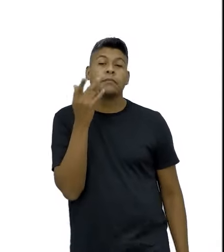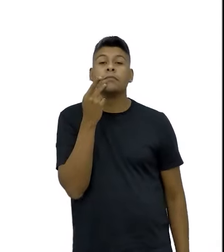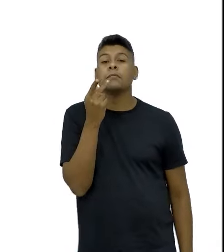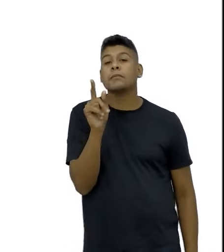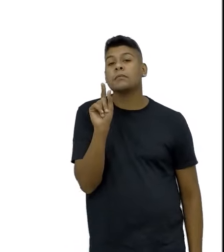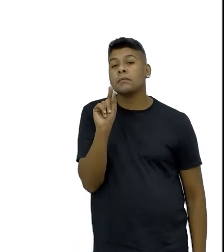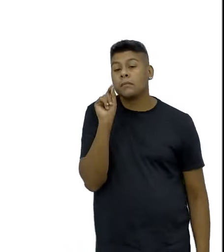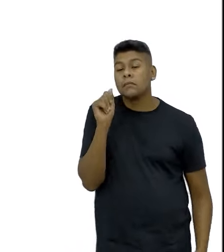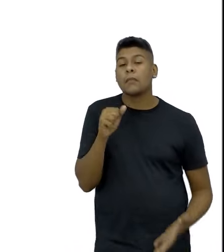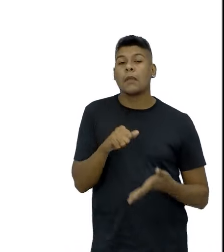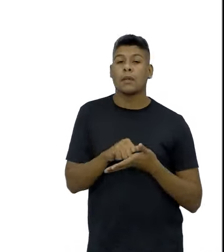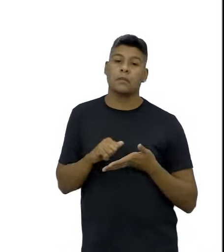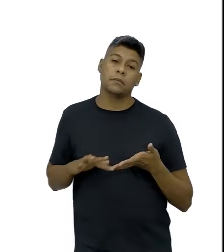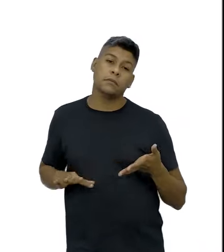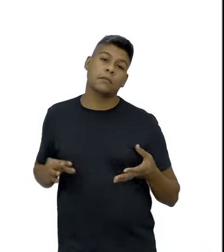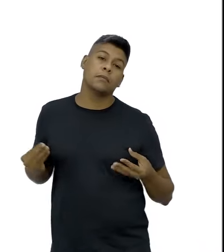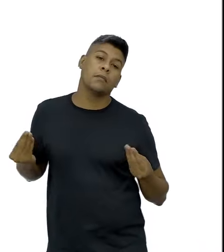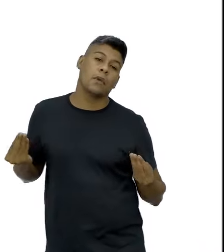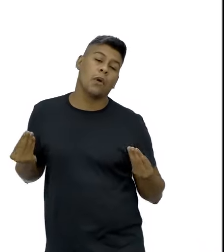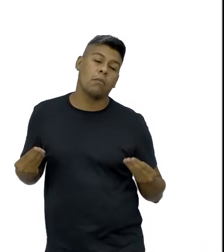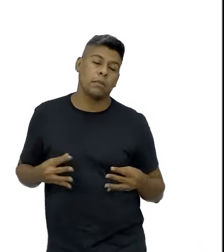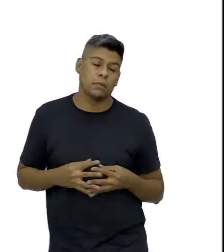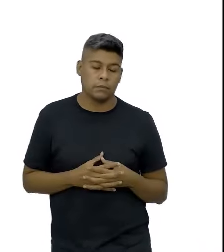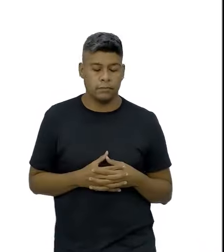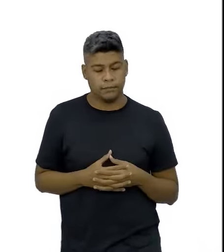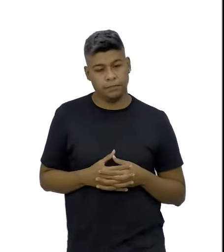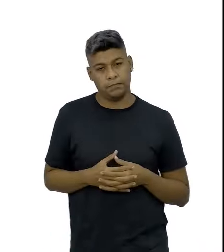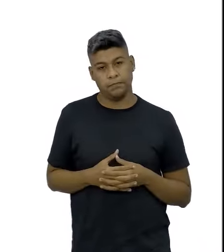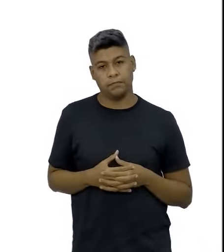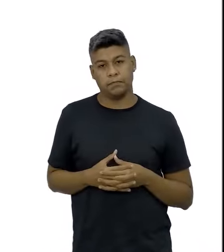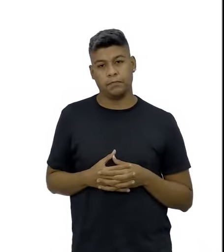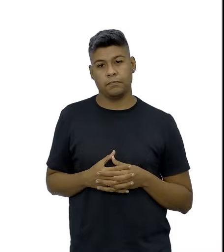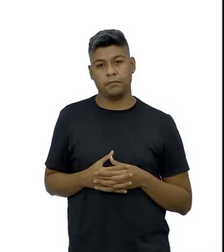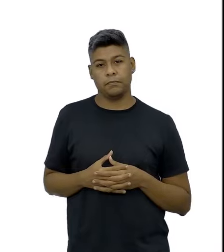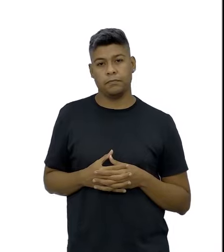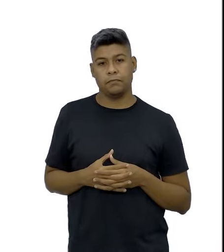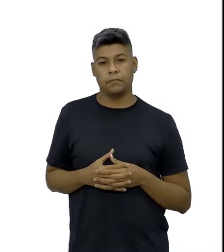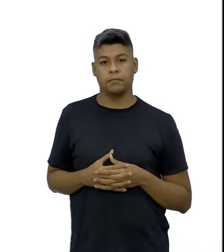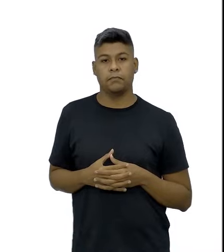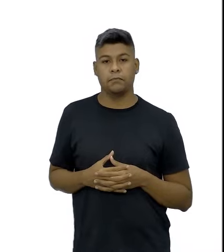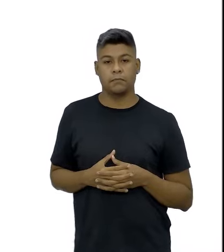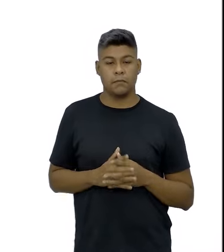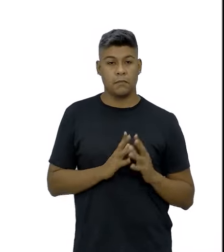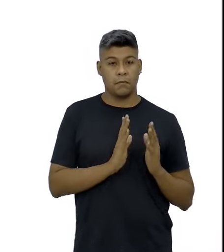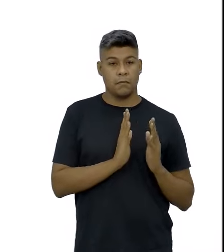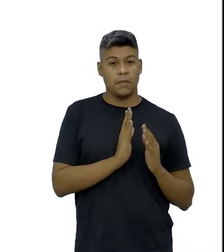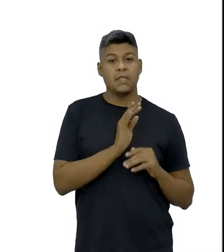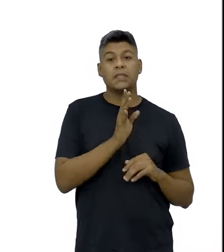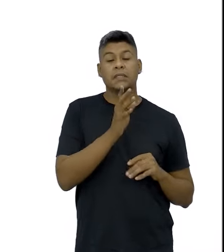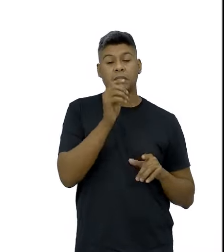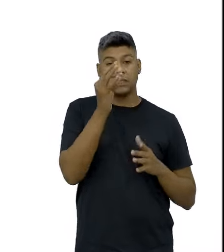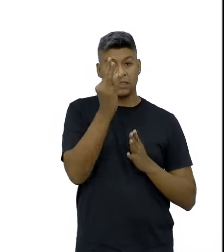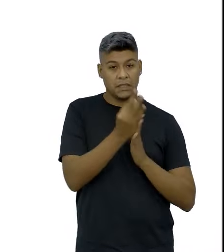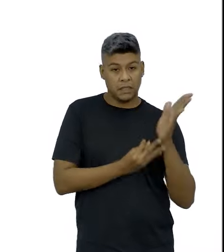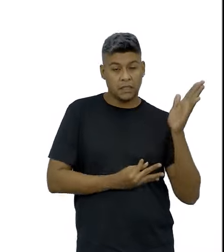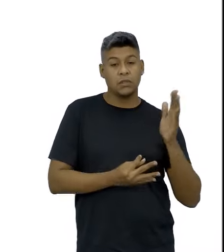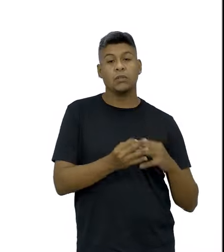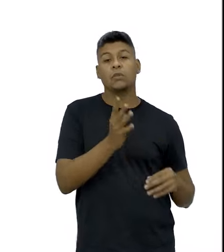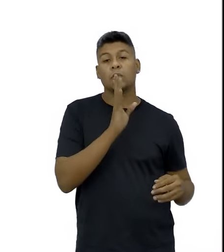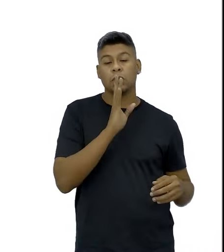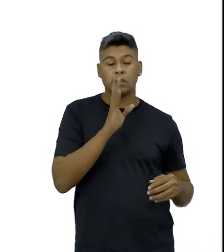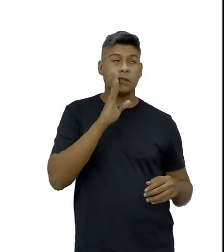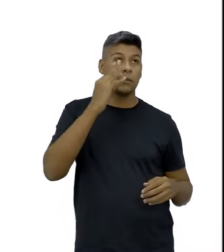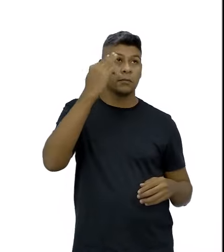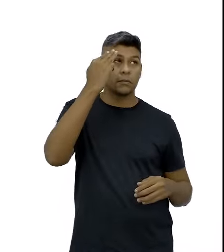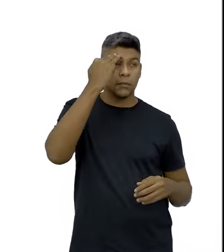recomendam-se atividades como, vamos pensar um pouquinho, colocar barras em um texto conhecido de memória,